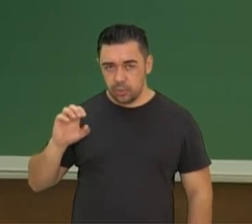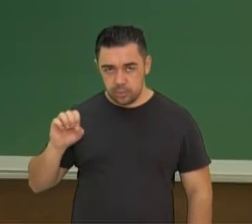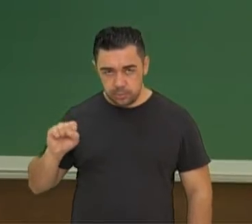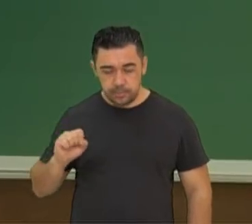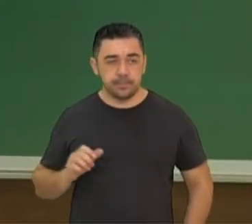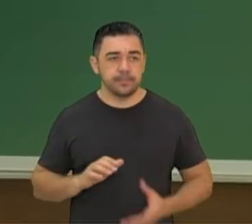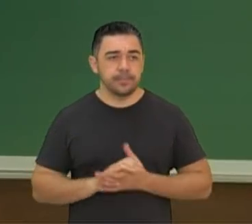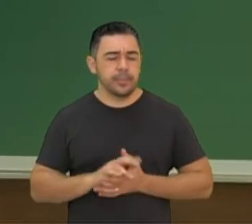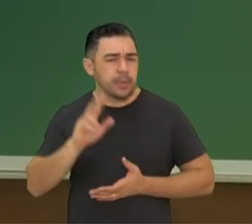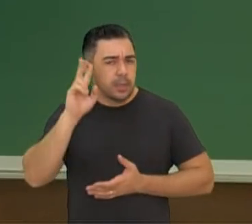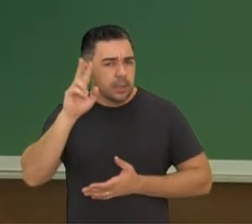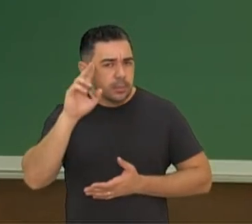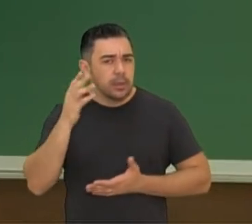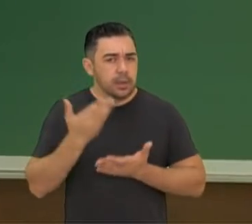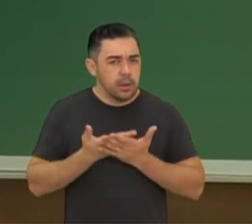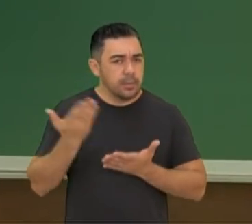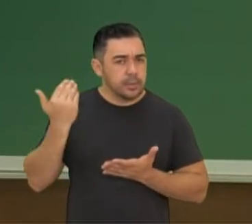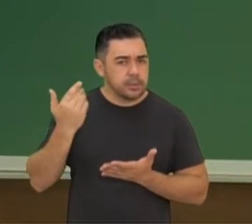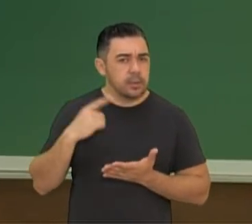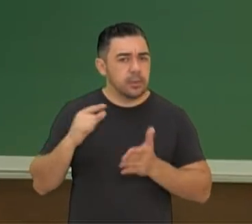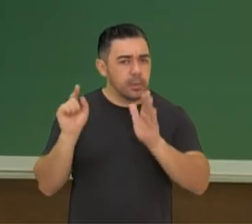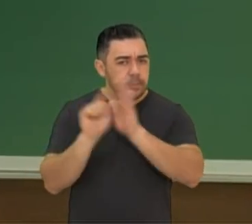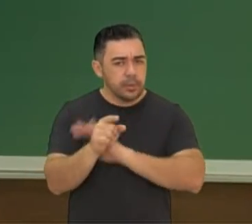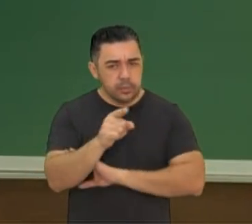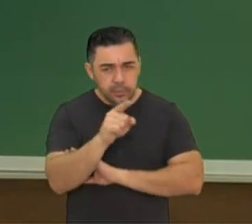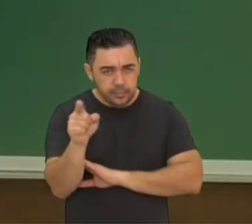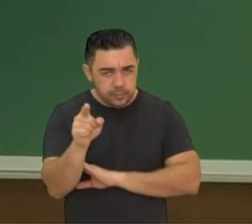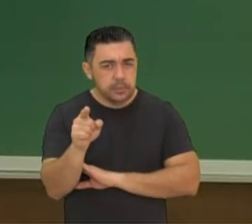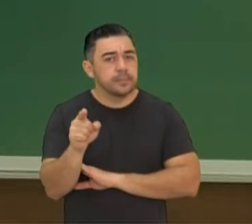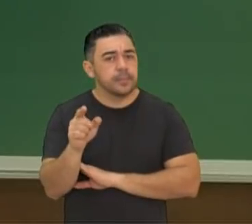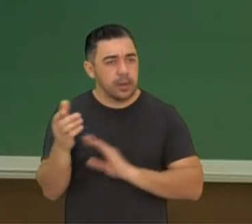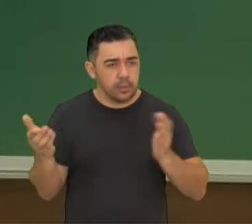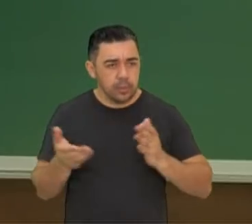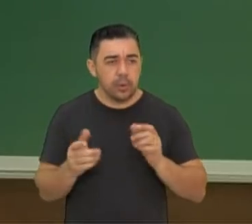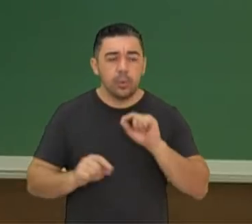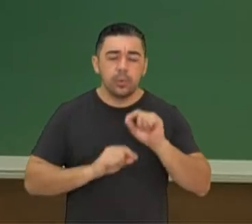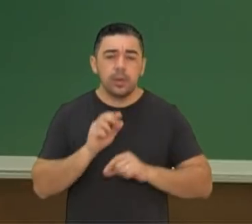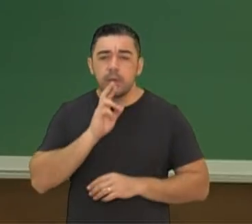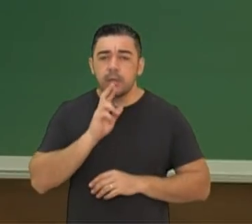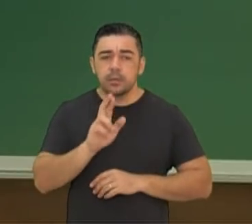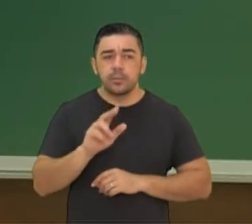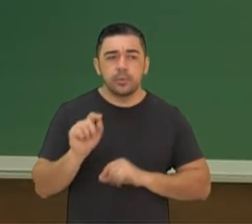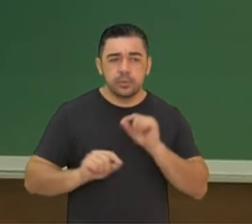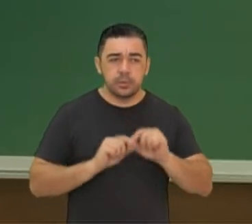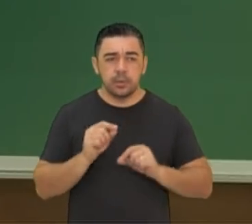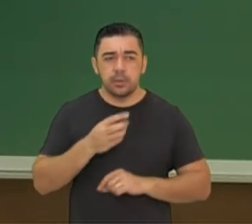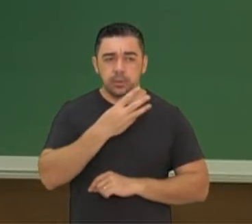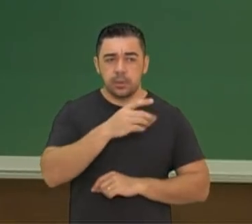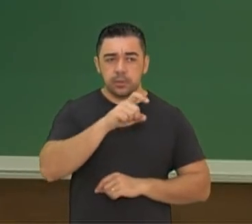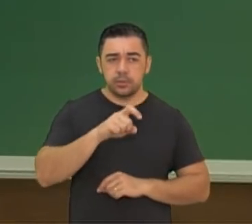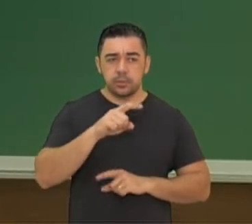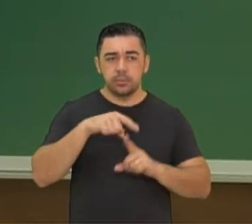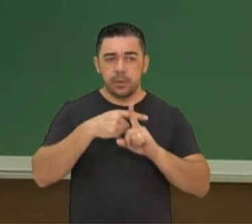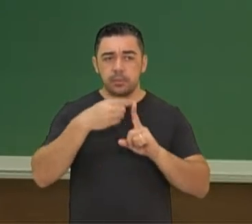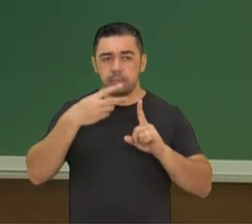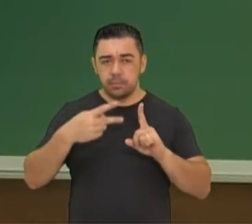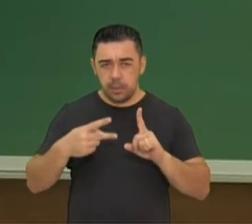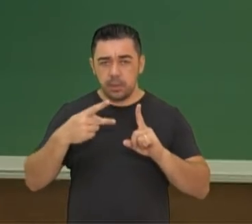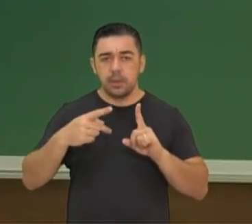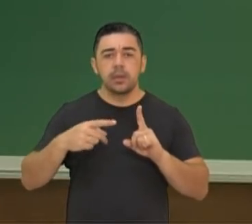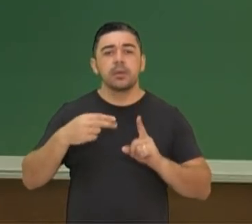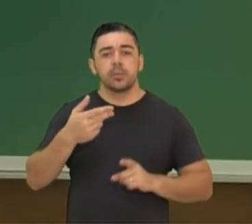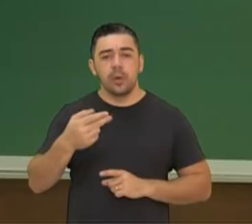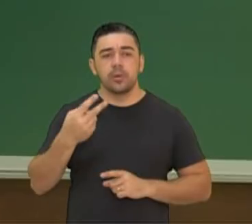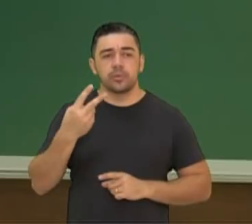E para a gente lembrar do que a gente fez na aula passada, eu tenho um quiz aqui para você, certo? Qual é a solução da equação 3x mais p igual a 2x